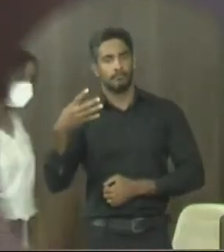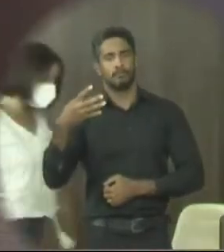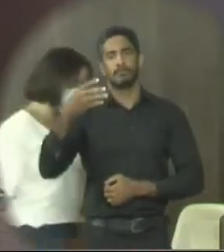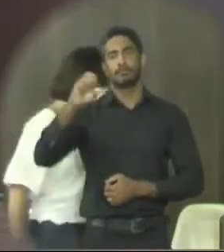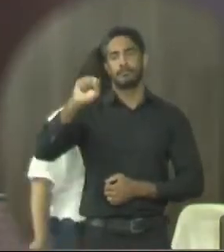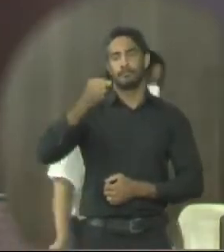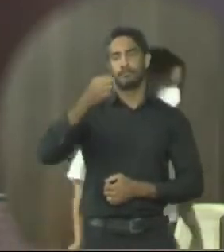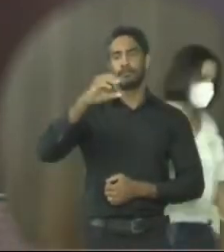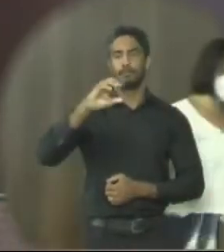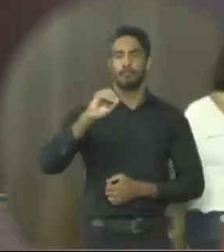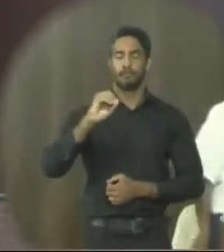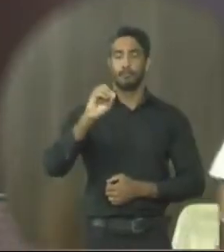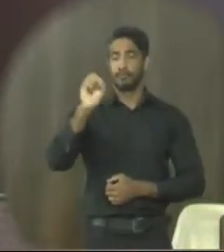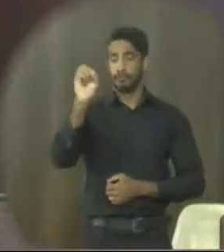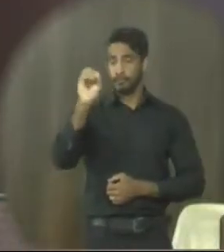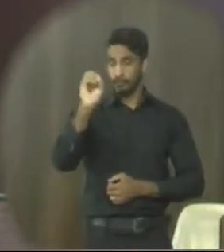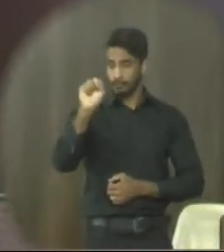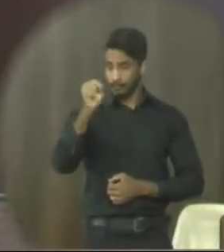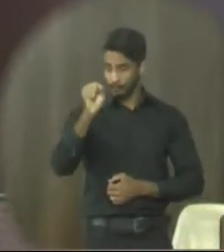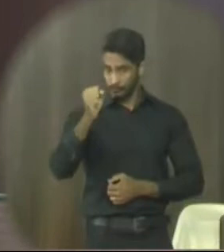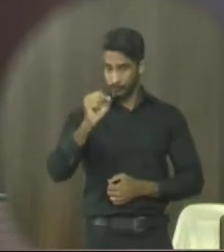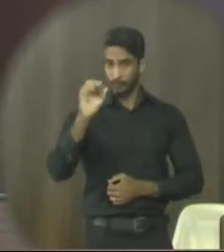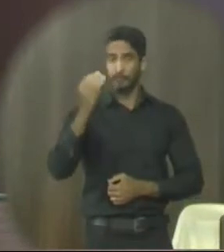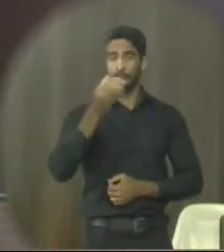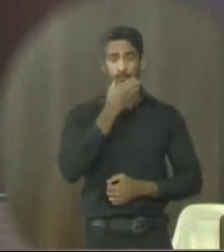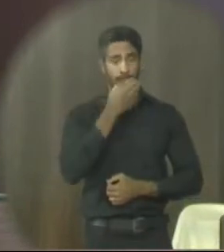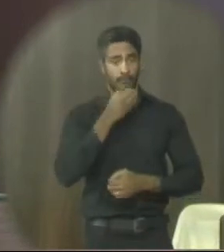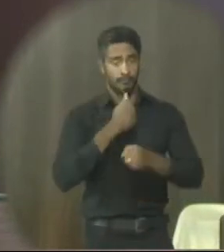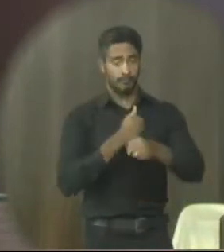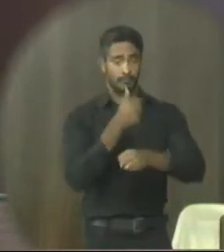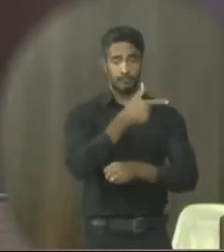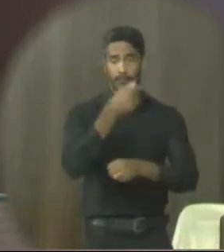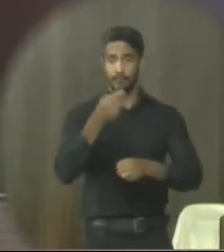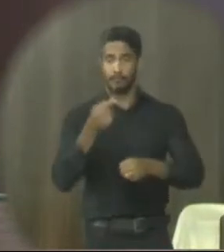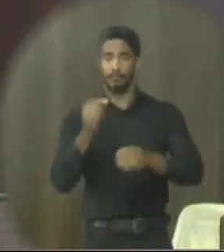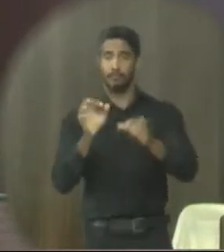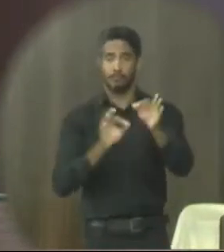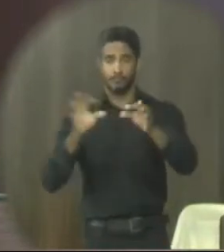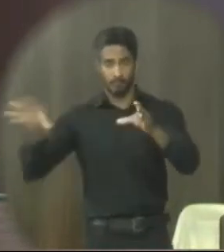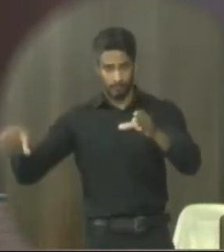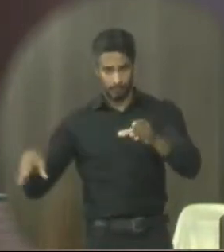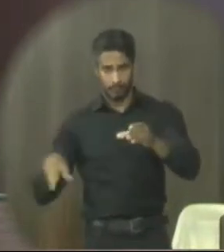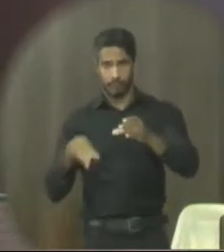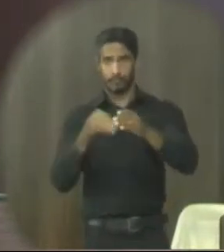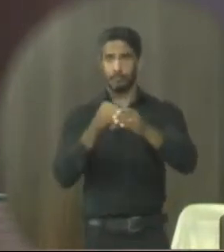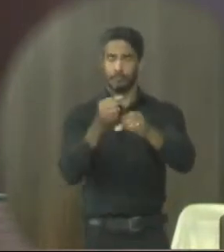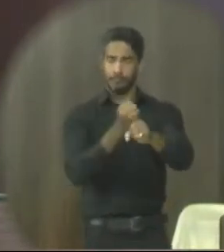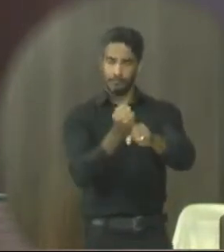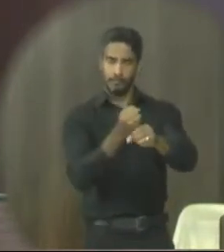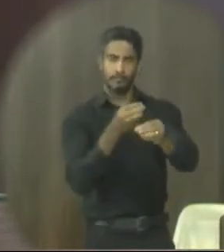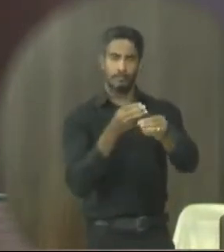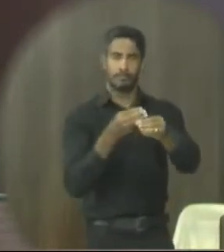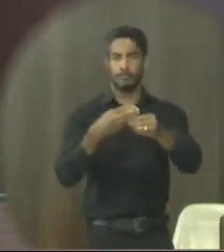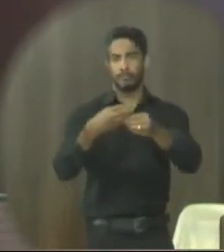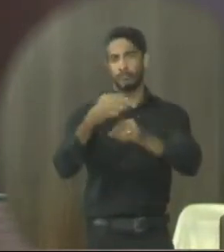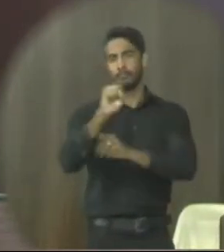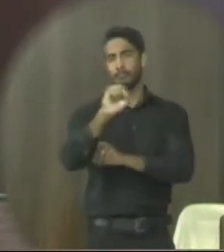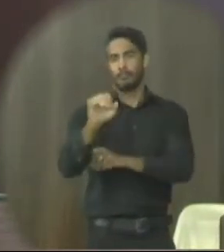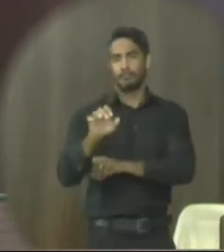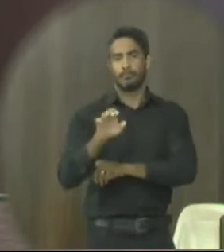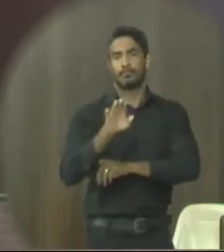2480, de 8 de dezembro de 2021, que institui o plano plurianual do município de